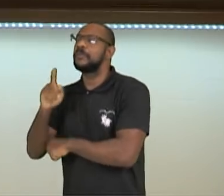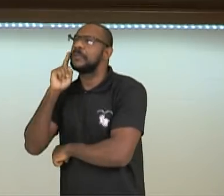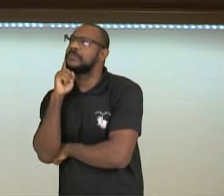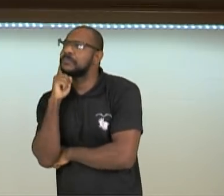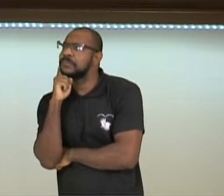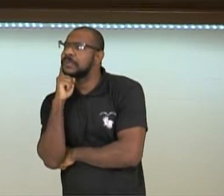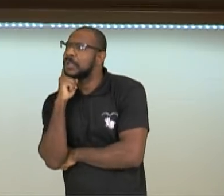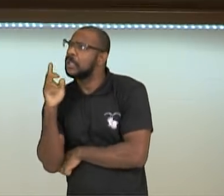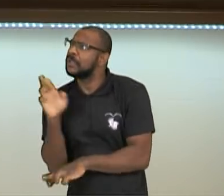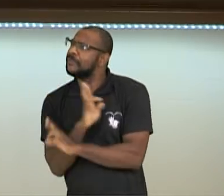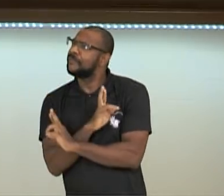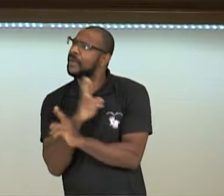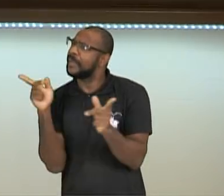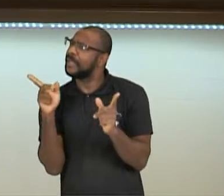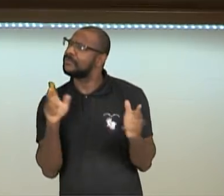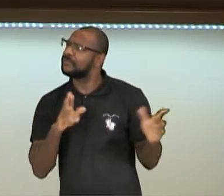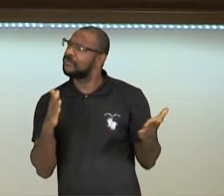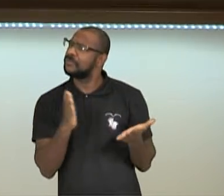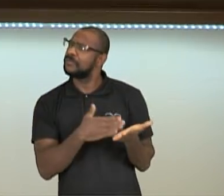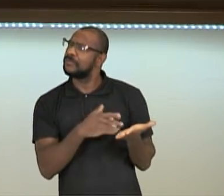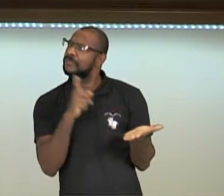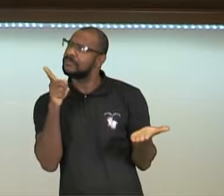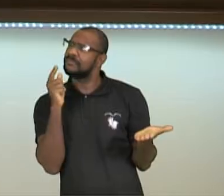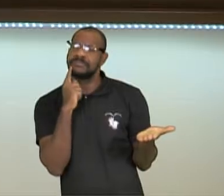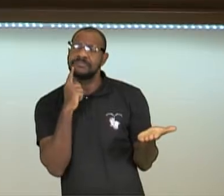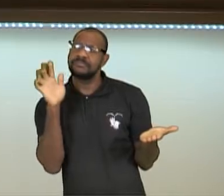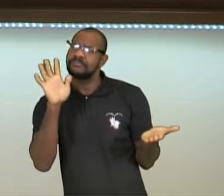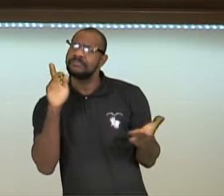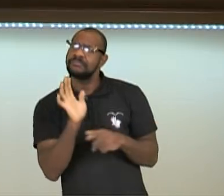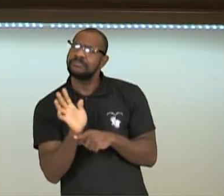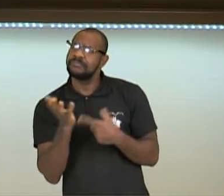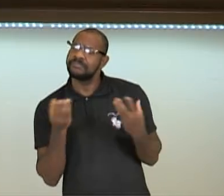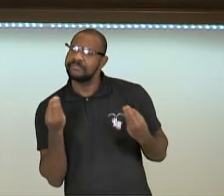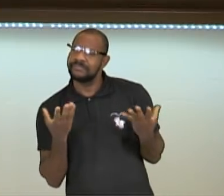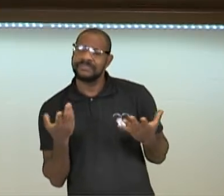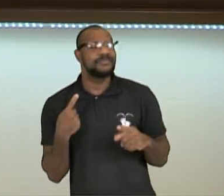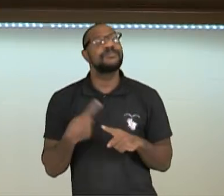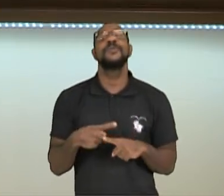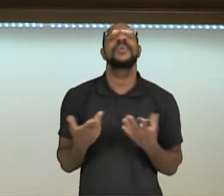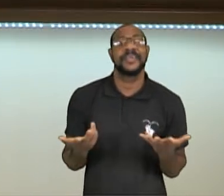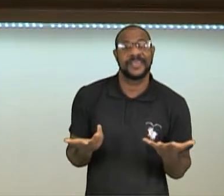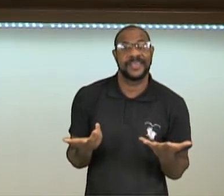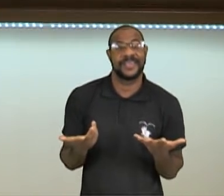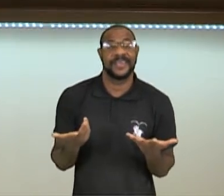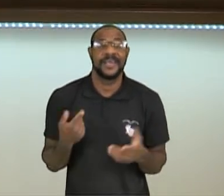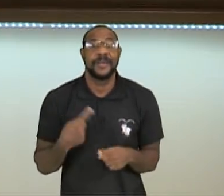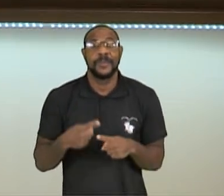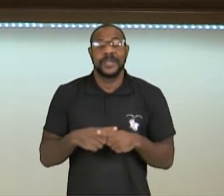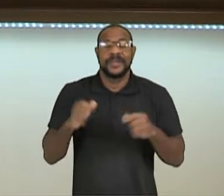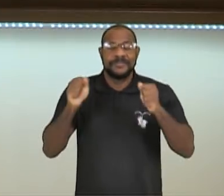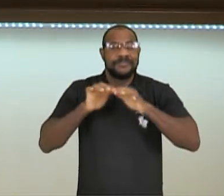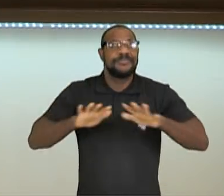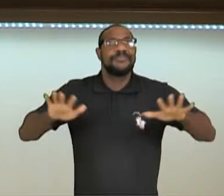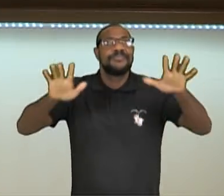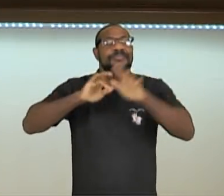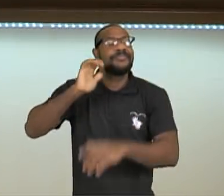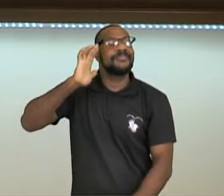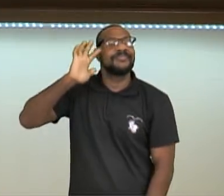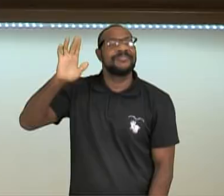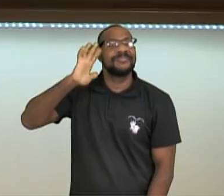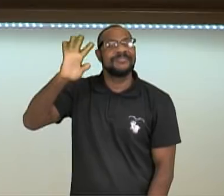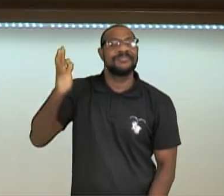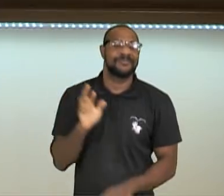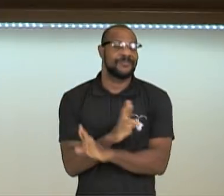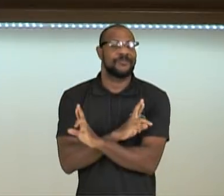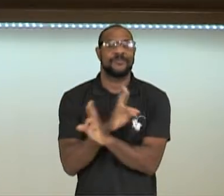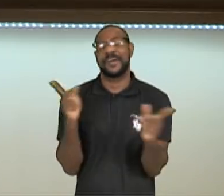você imaginou. Não aconteceu isso já com você? Por quê? Porque às vezes a descrição dele, você cria uma imagem, né? E nem sempre é